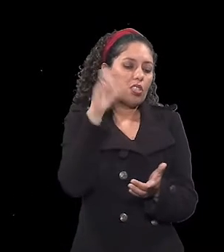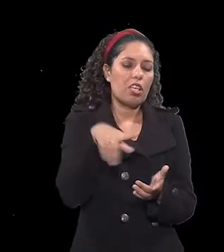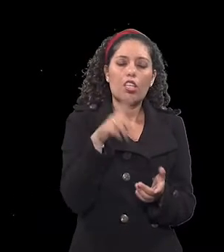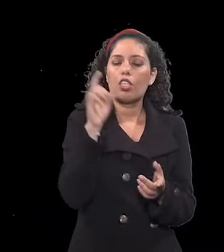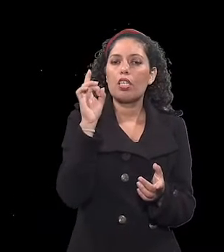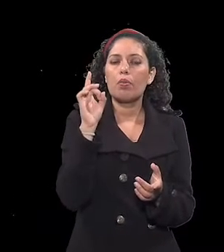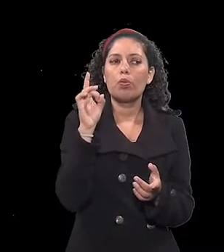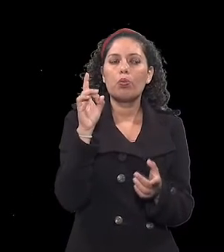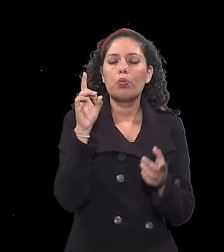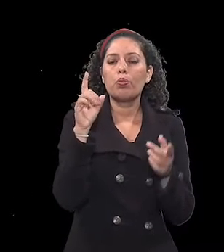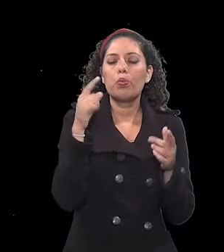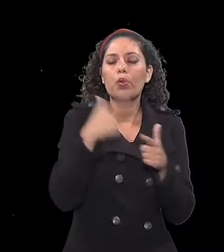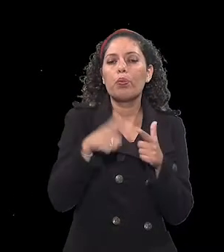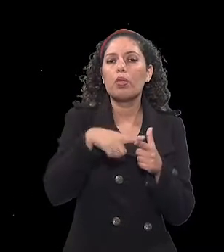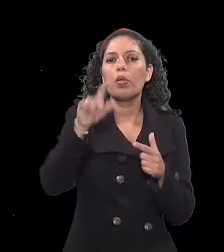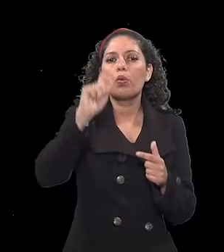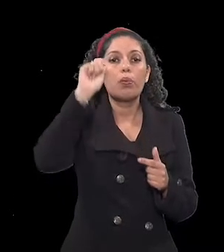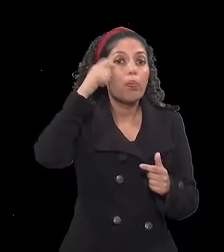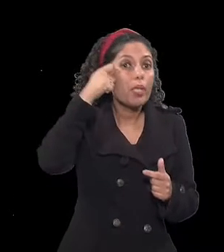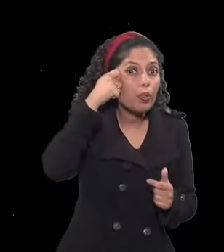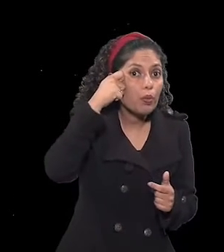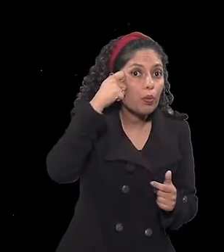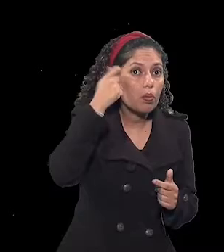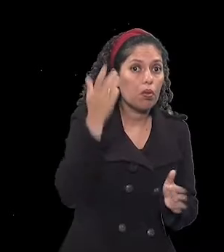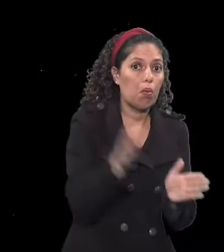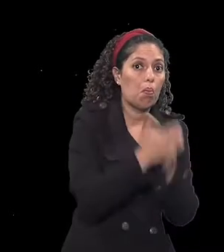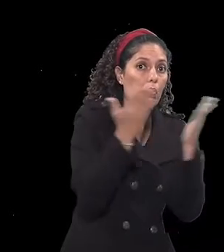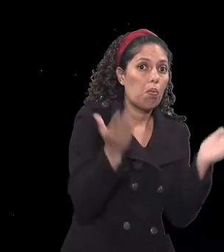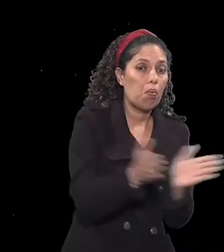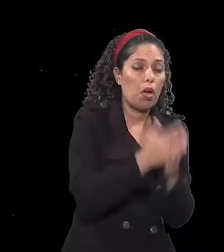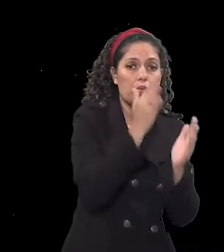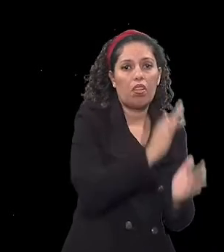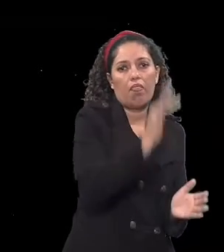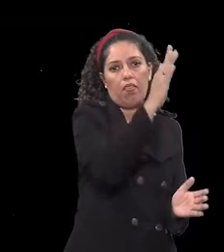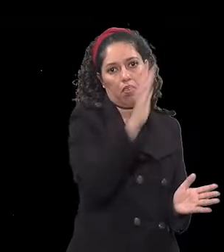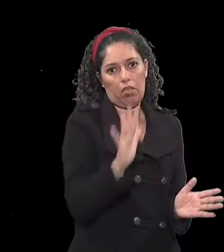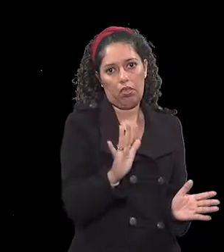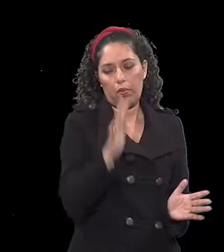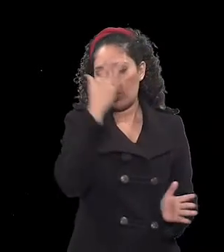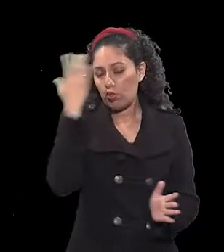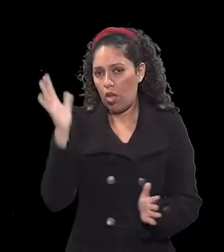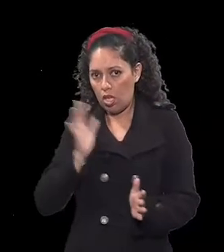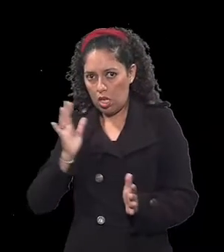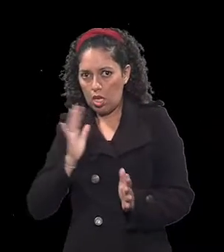exclusiva racial. Né? Quem é que está produzindo esse som, se não o preto pobre, né, da favela que está fazendo esse som?